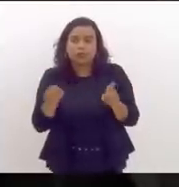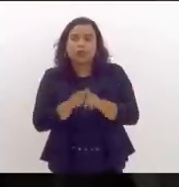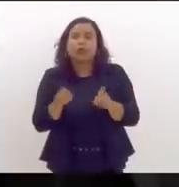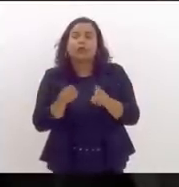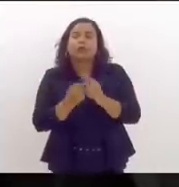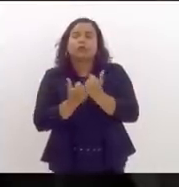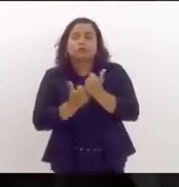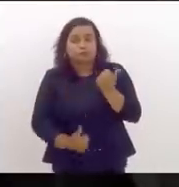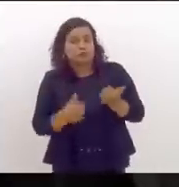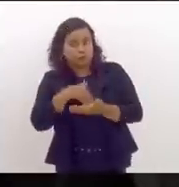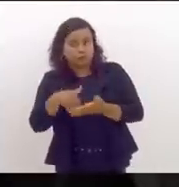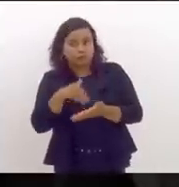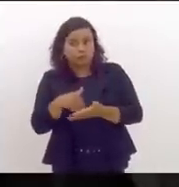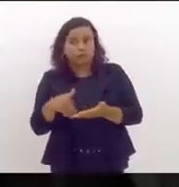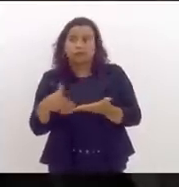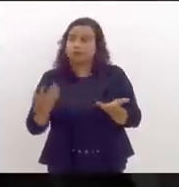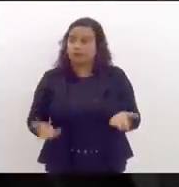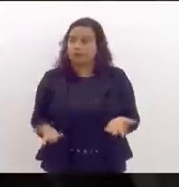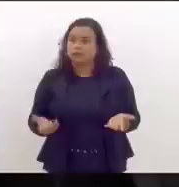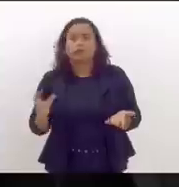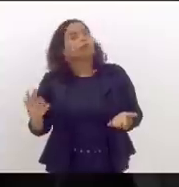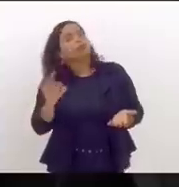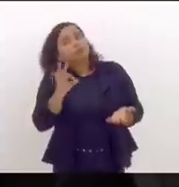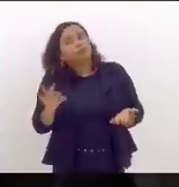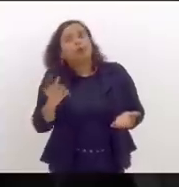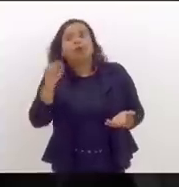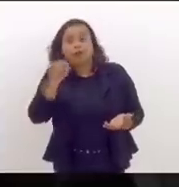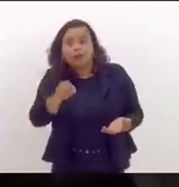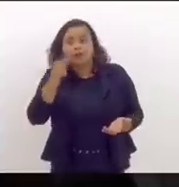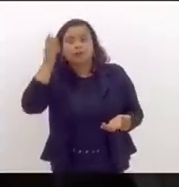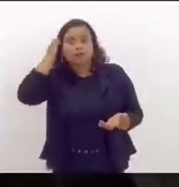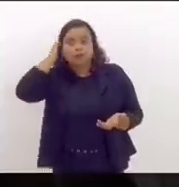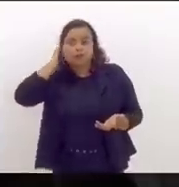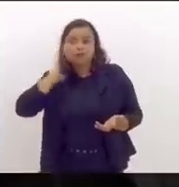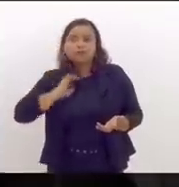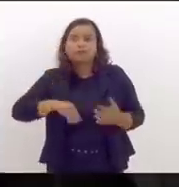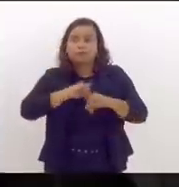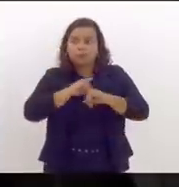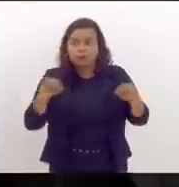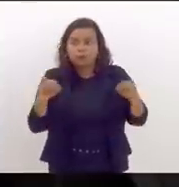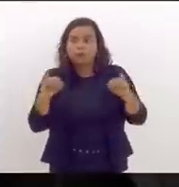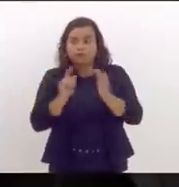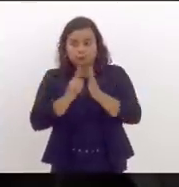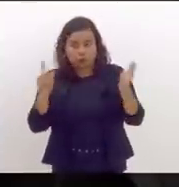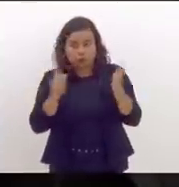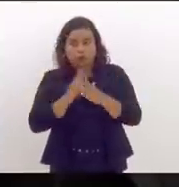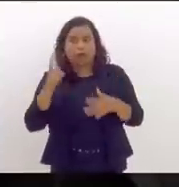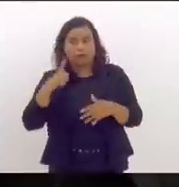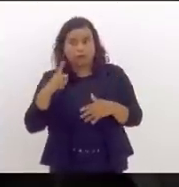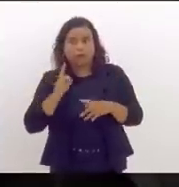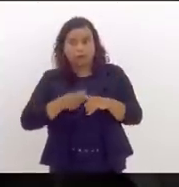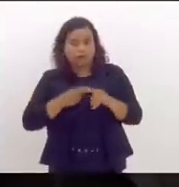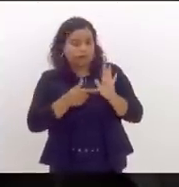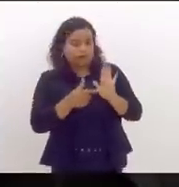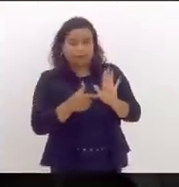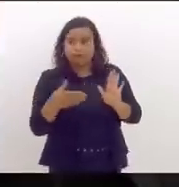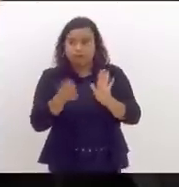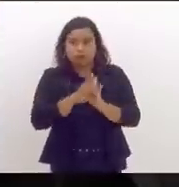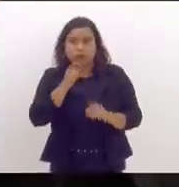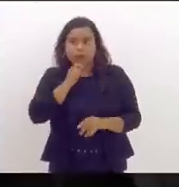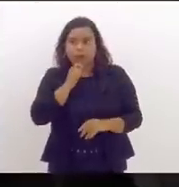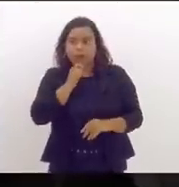subsecretários E aí esse percentual segundo notícia jornalísticas porque a mensagem Aqui não está